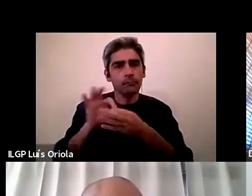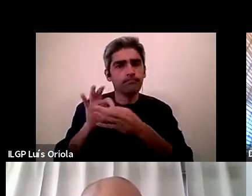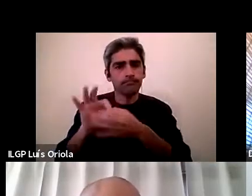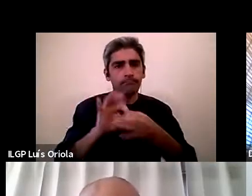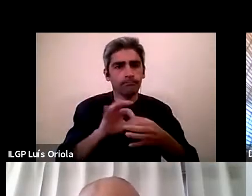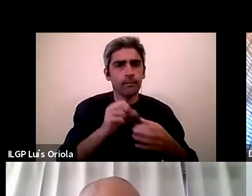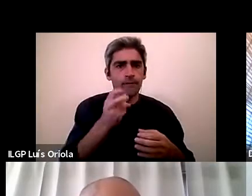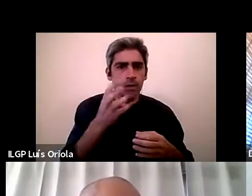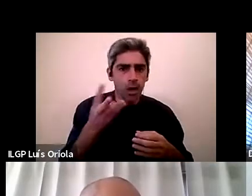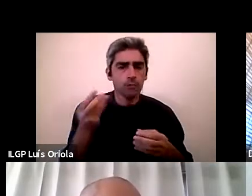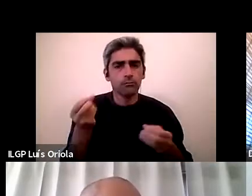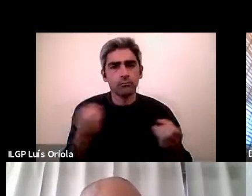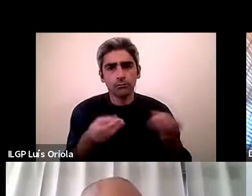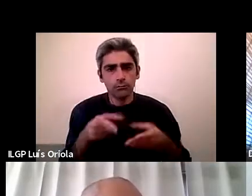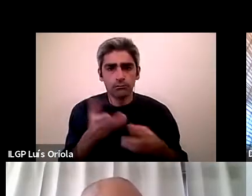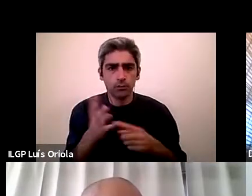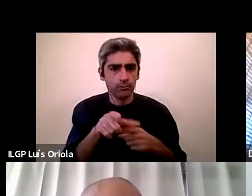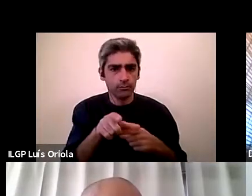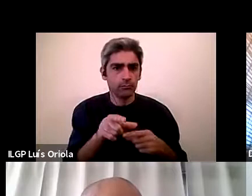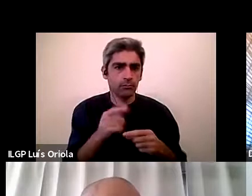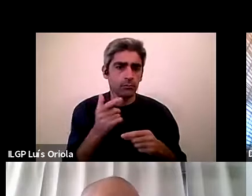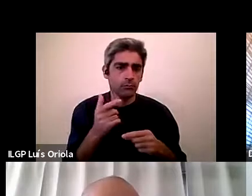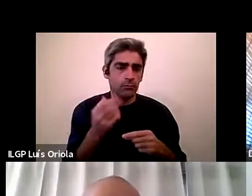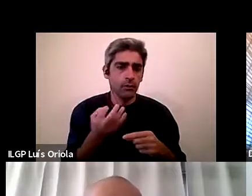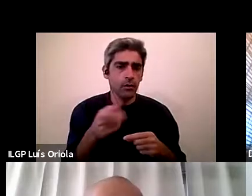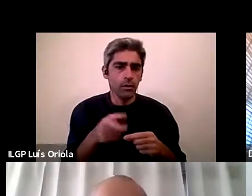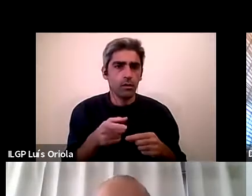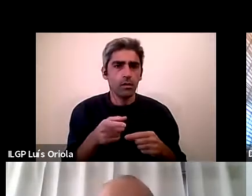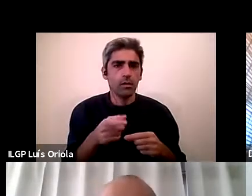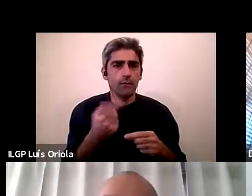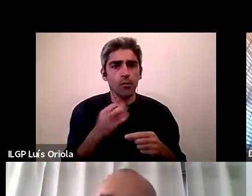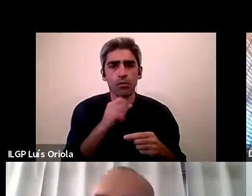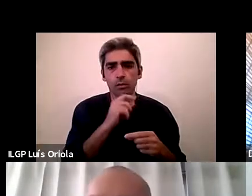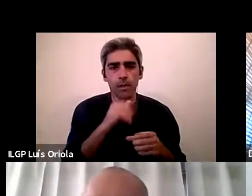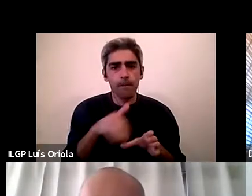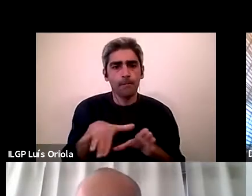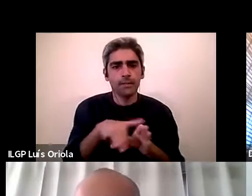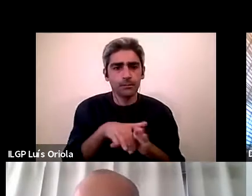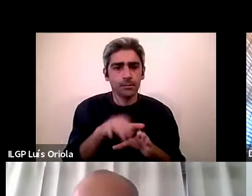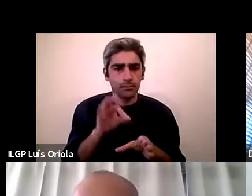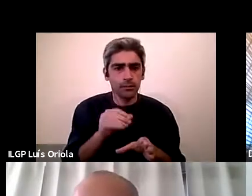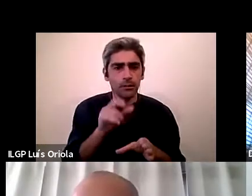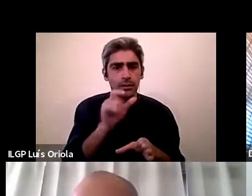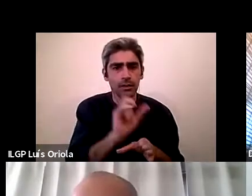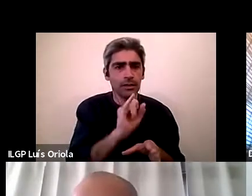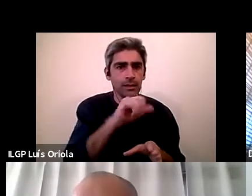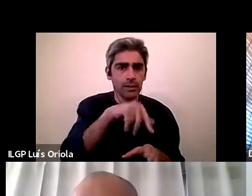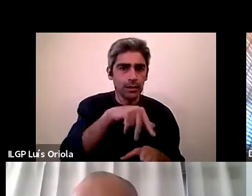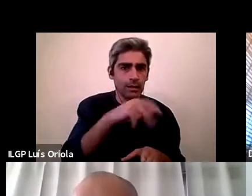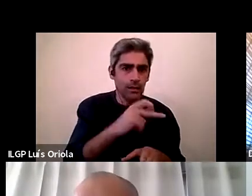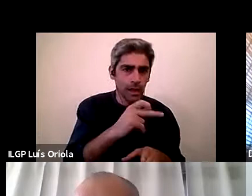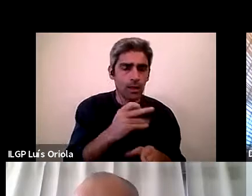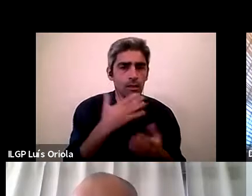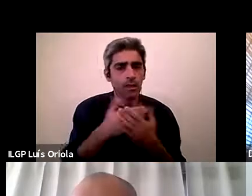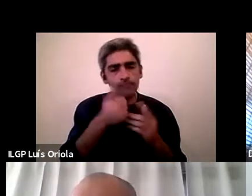vários entregáveis, nomeadamente este, e portanto tivemos a oportunidade de contar aqui com a participação do INA para podermos